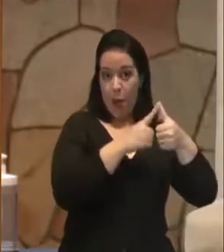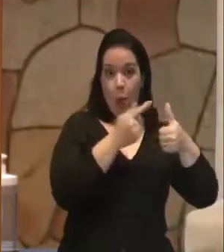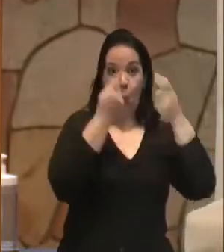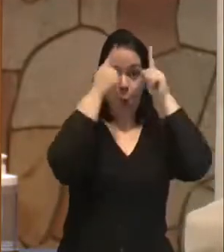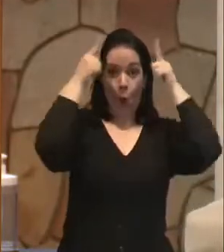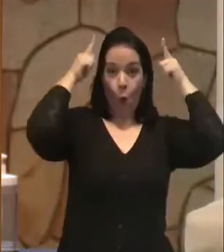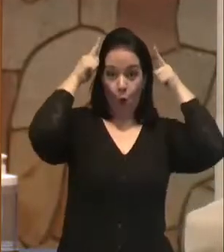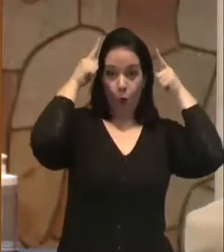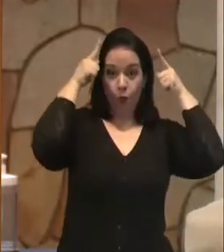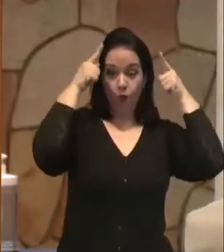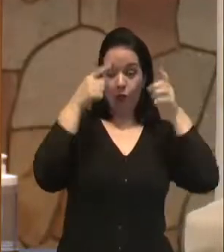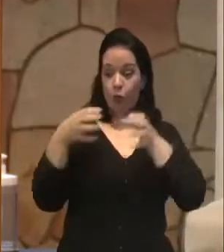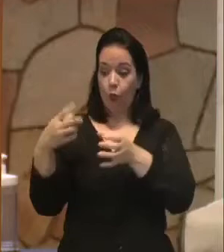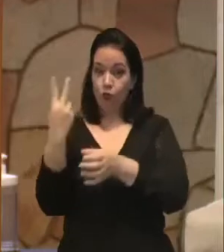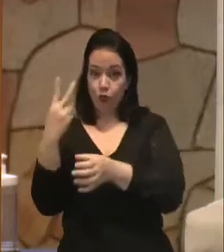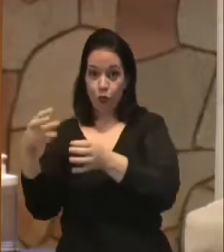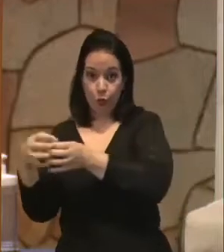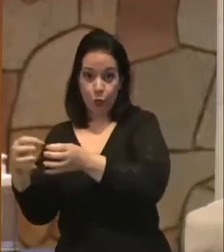do mundo inteiro.